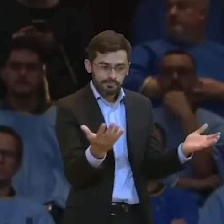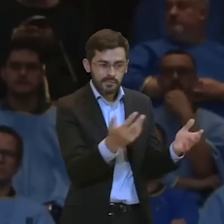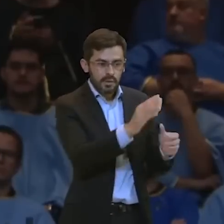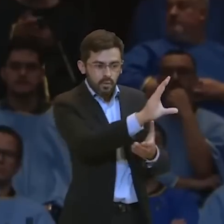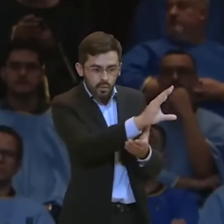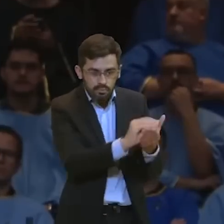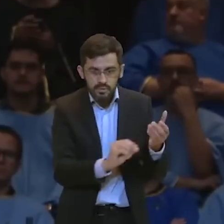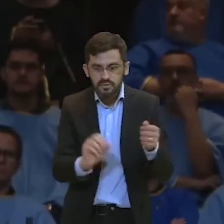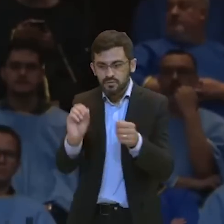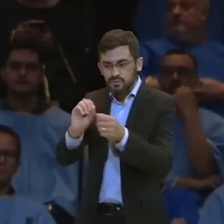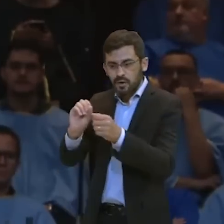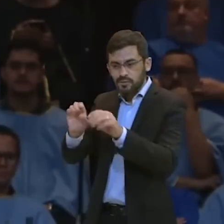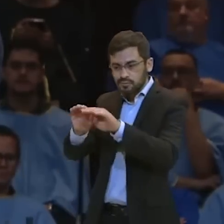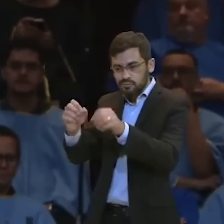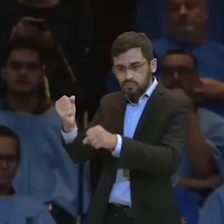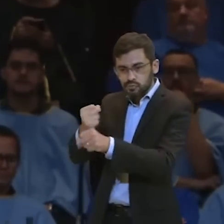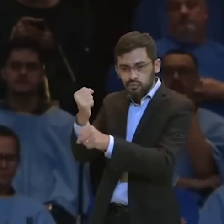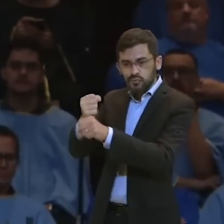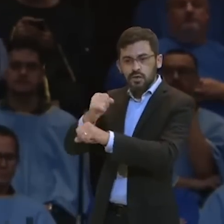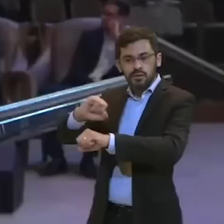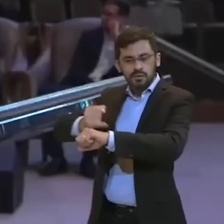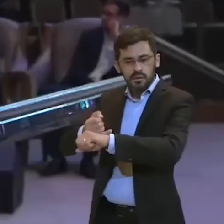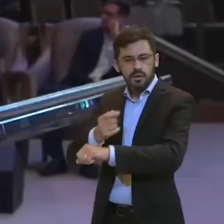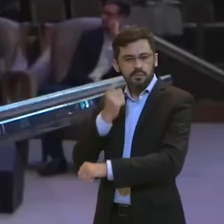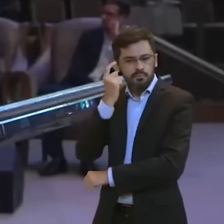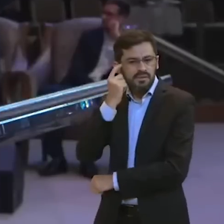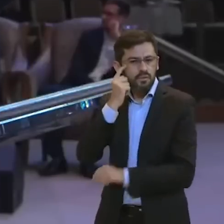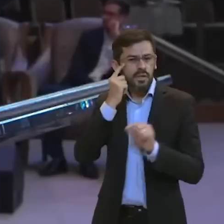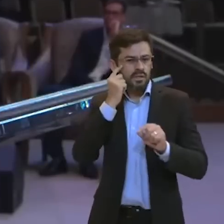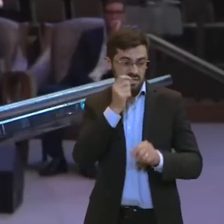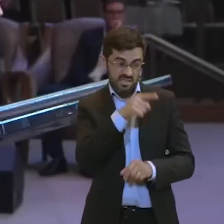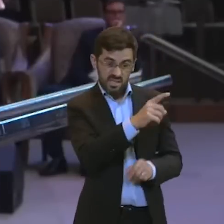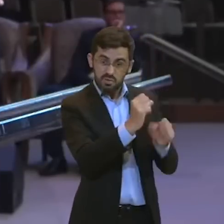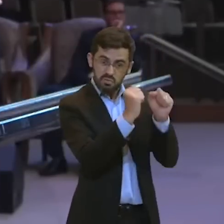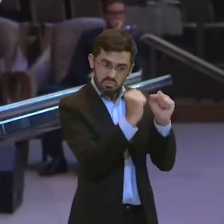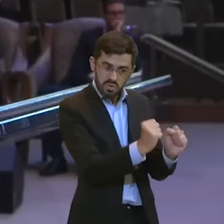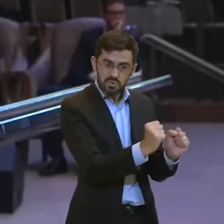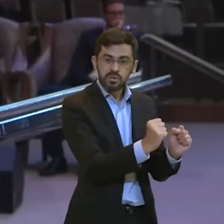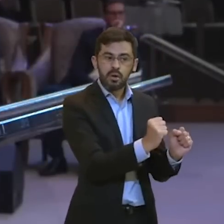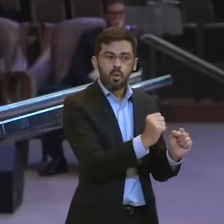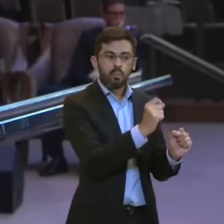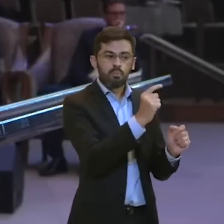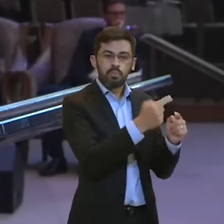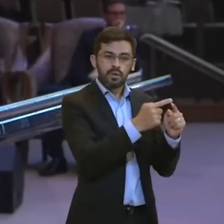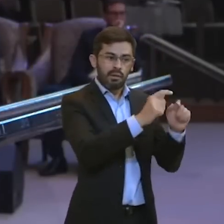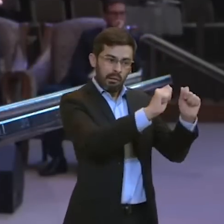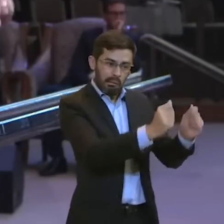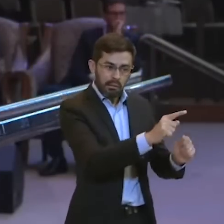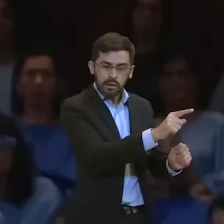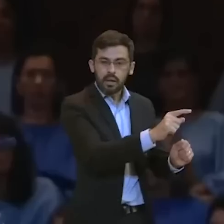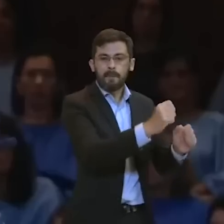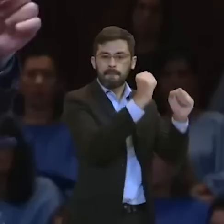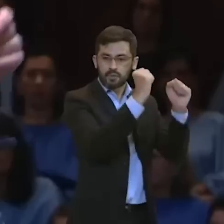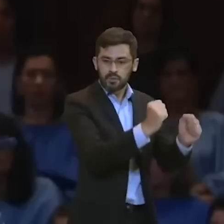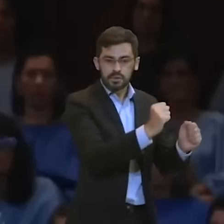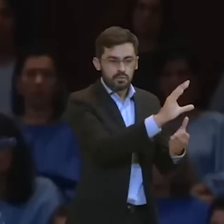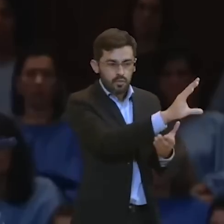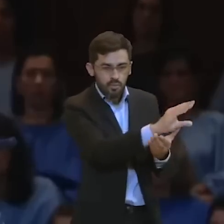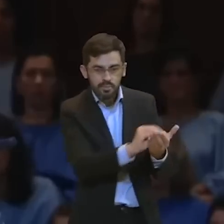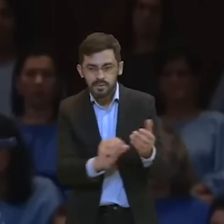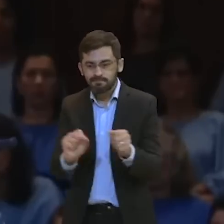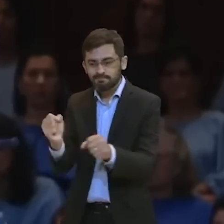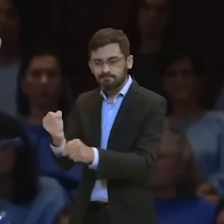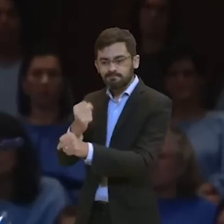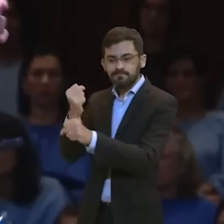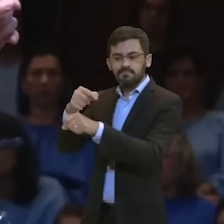Jerusalém. E diz: se aquele povo é poderoso, é porque o Deus deles é poderoso. Mas a Bíblia diz